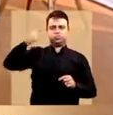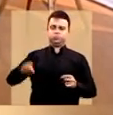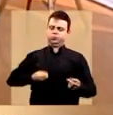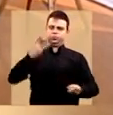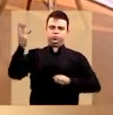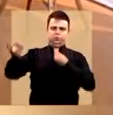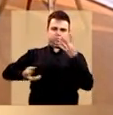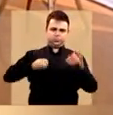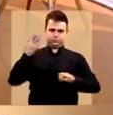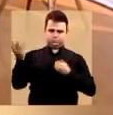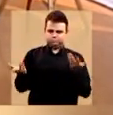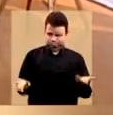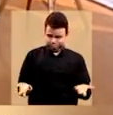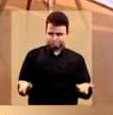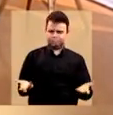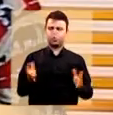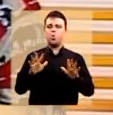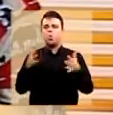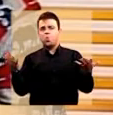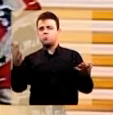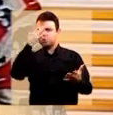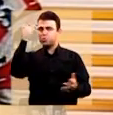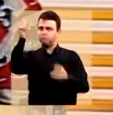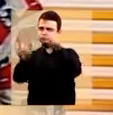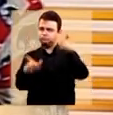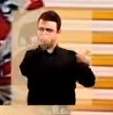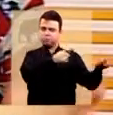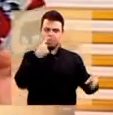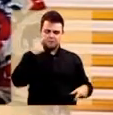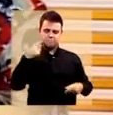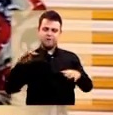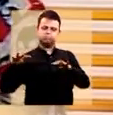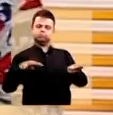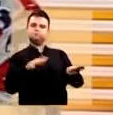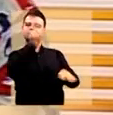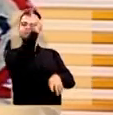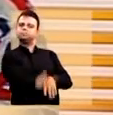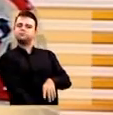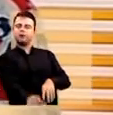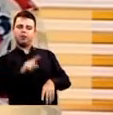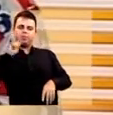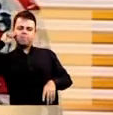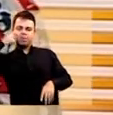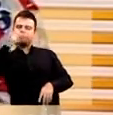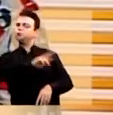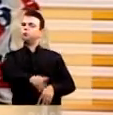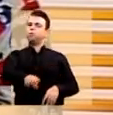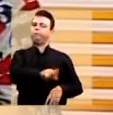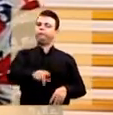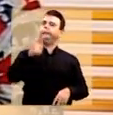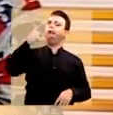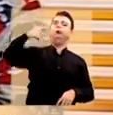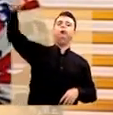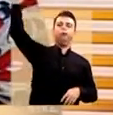coisa estereotipada ou chega através de uma figura central que não é o negro. Sim. Ele